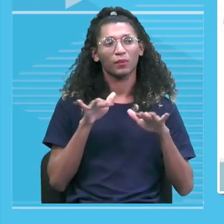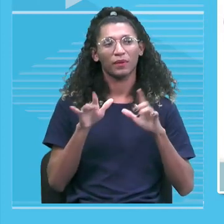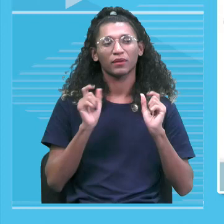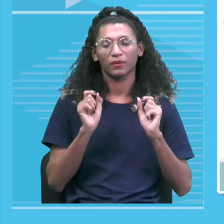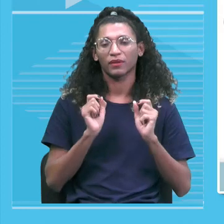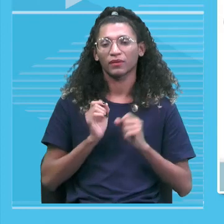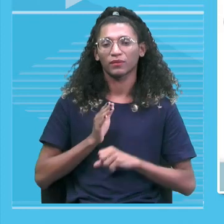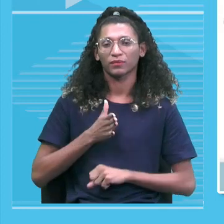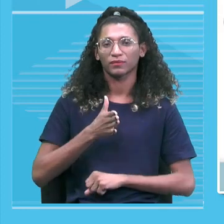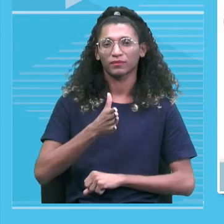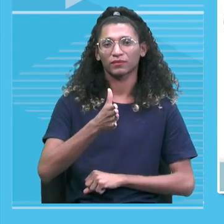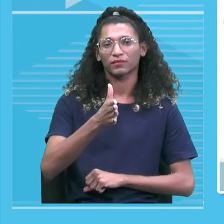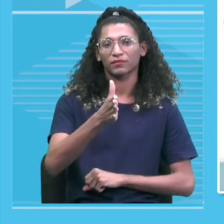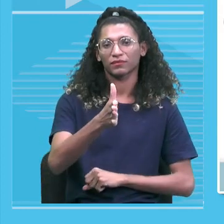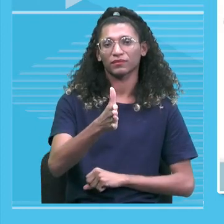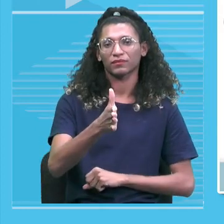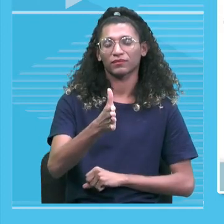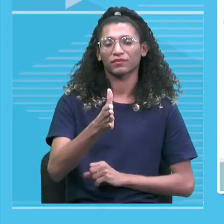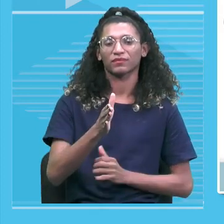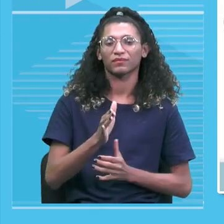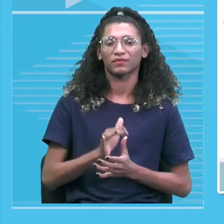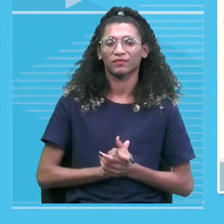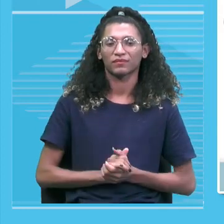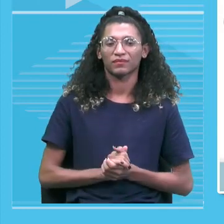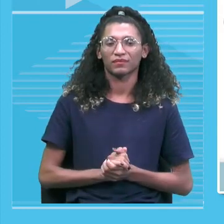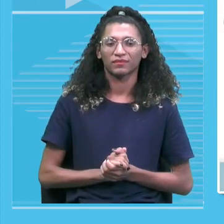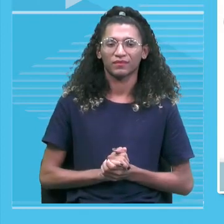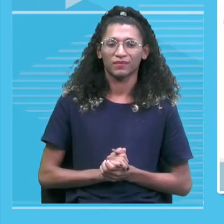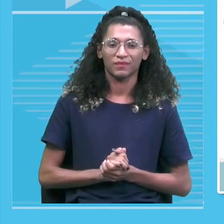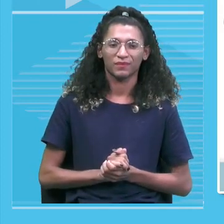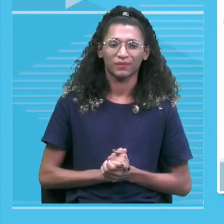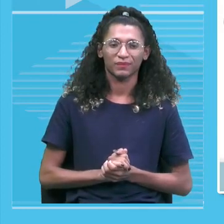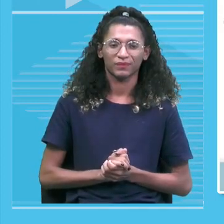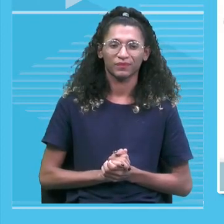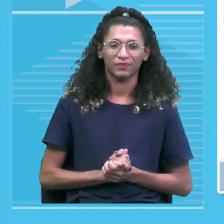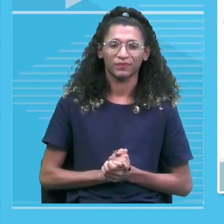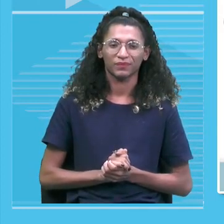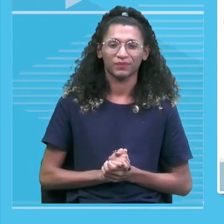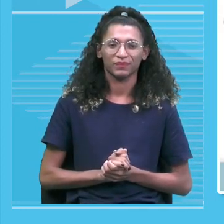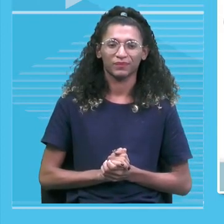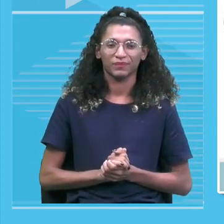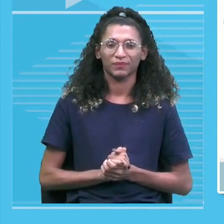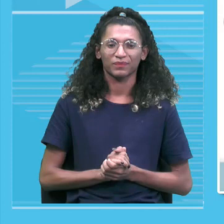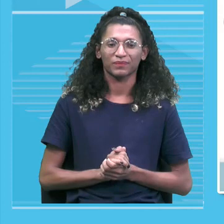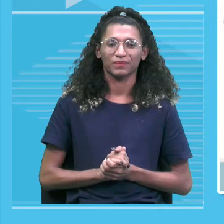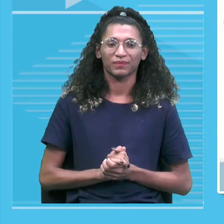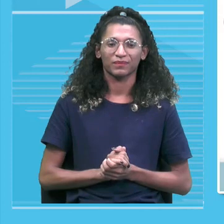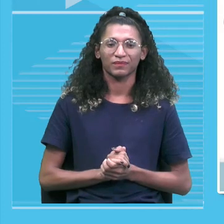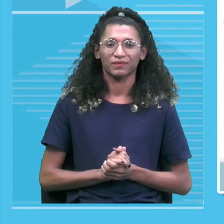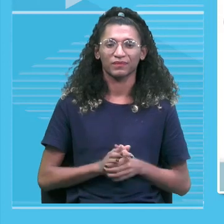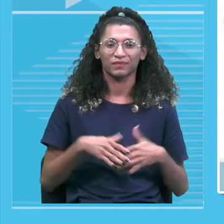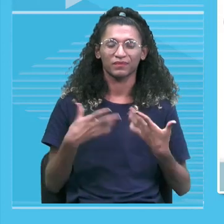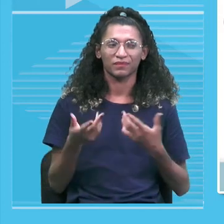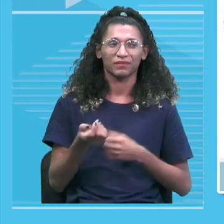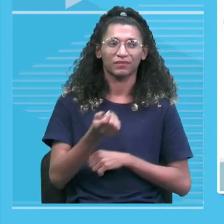direção perpendicular a direção de propagação jovens